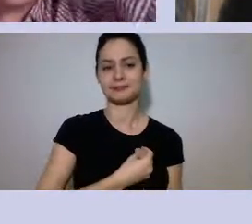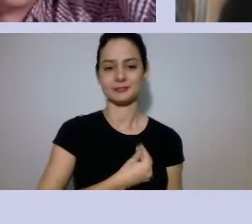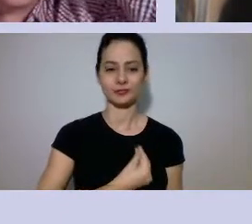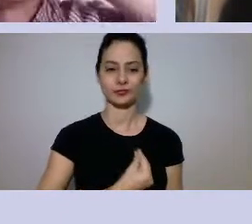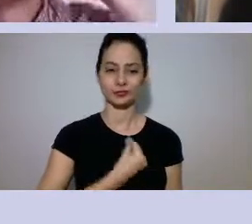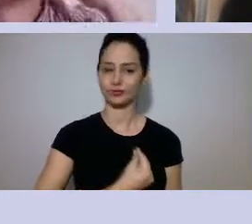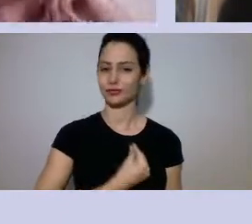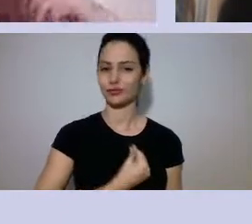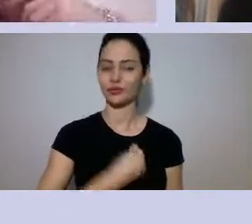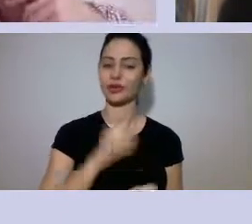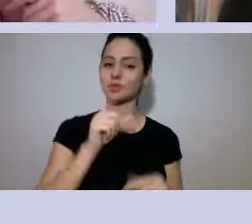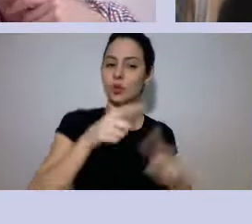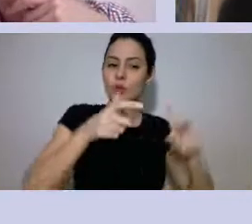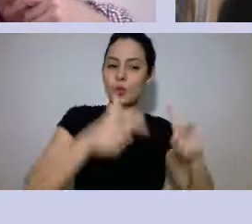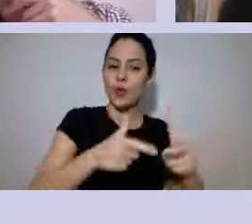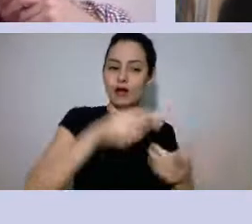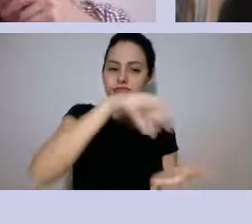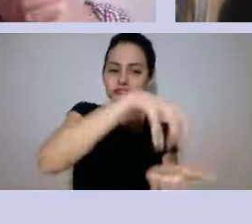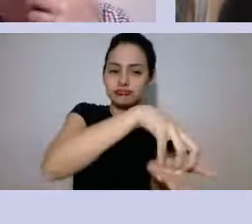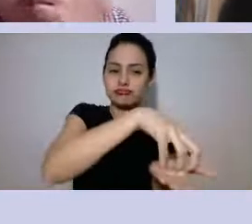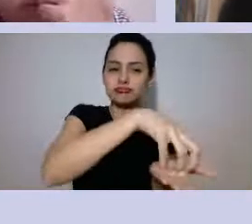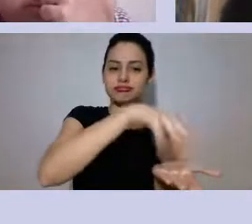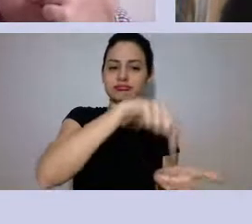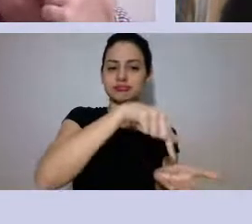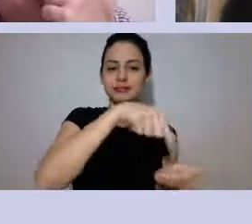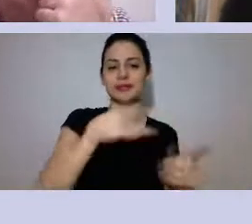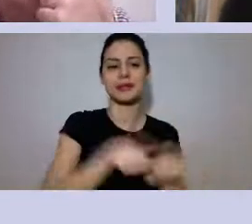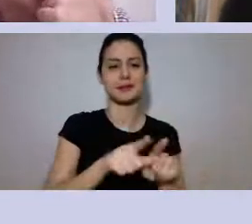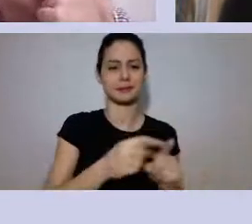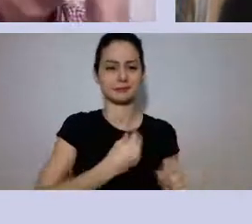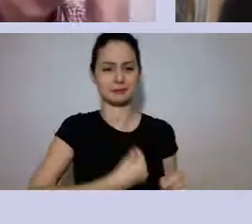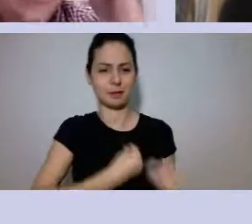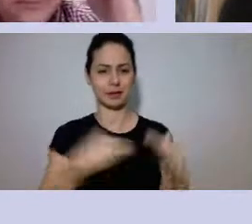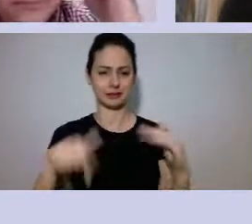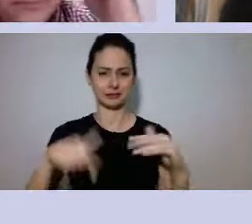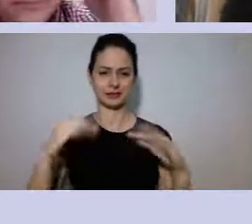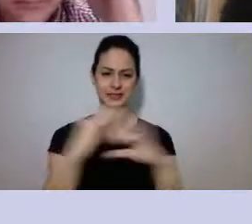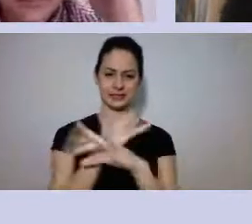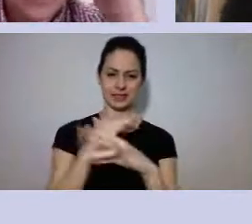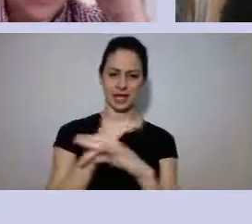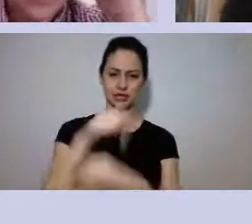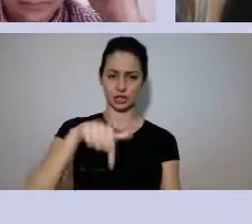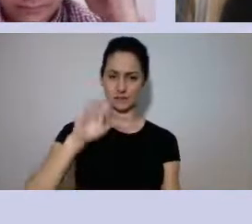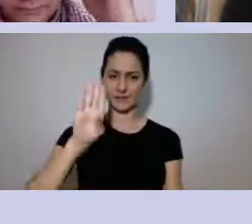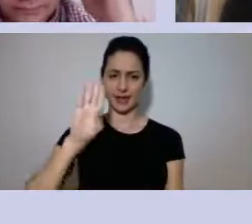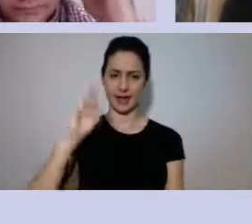das suas reservas, tampouco quanto habitantes da cidade. Belo Horizonte tem,